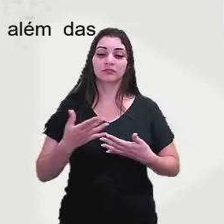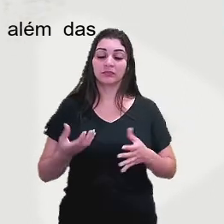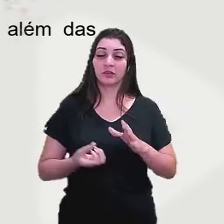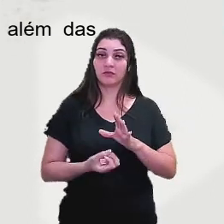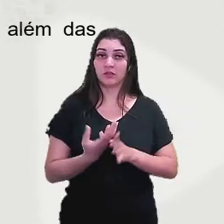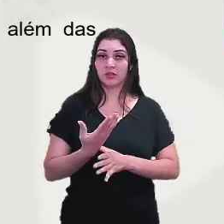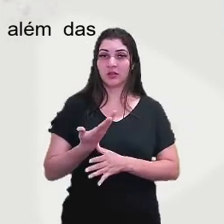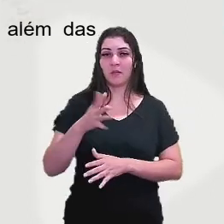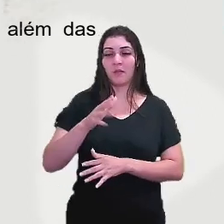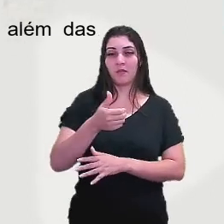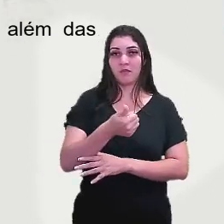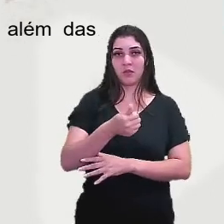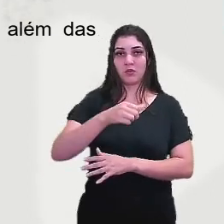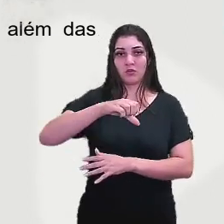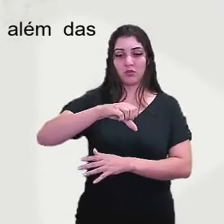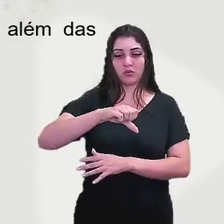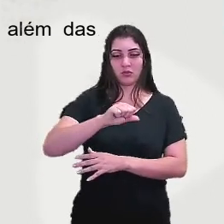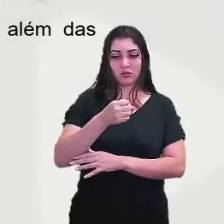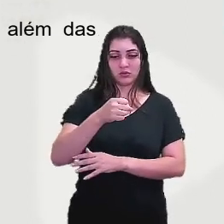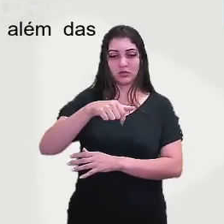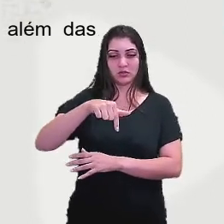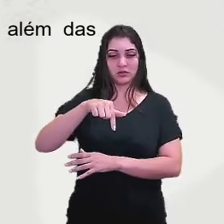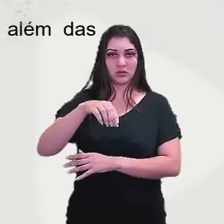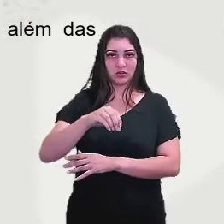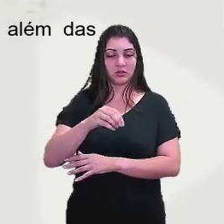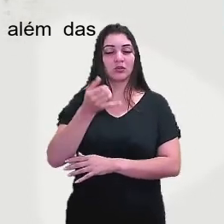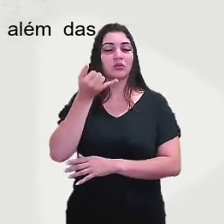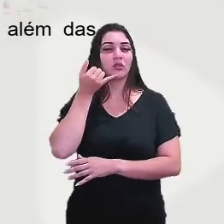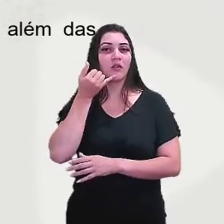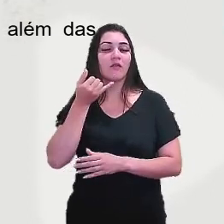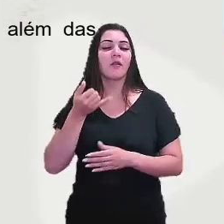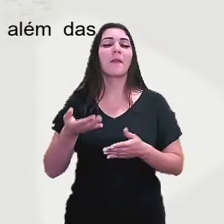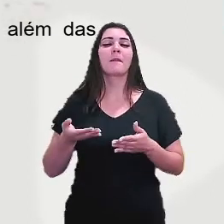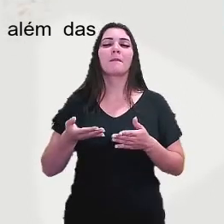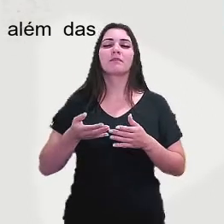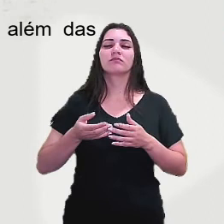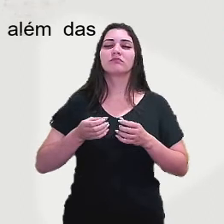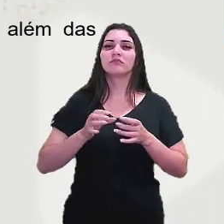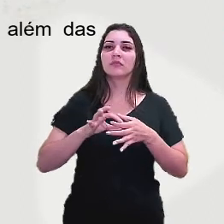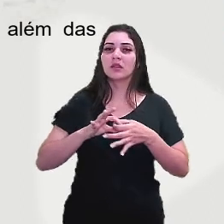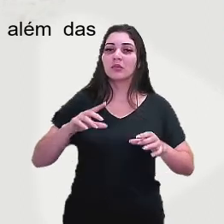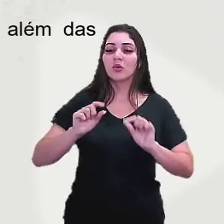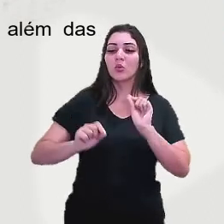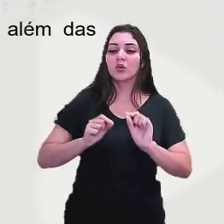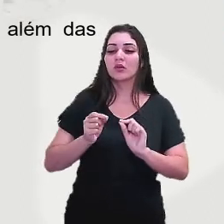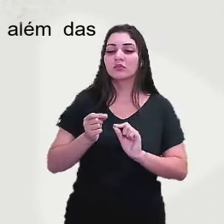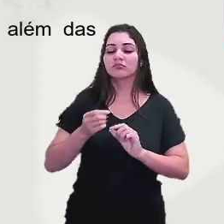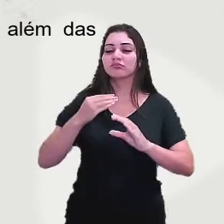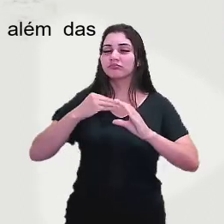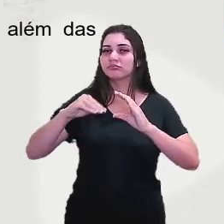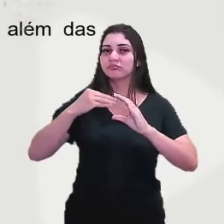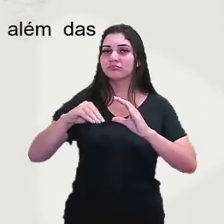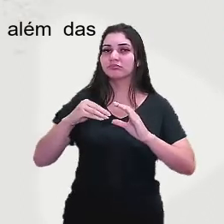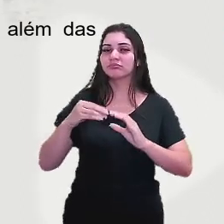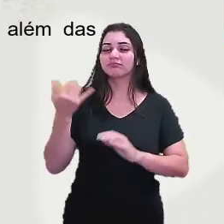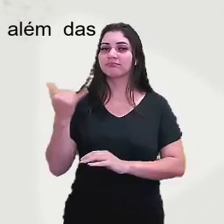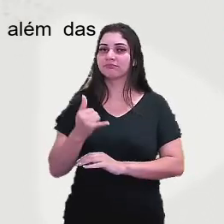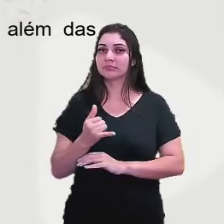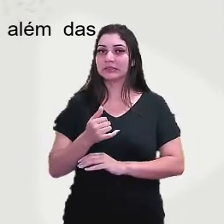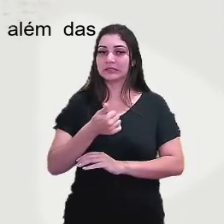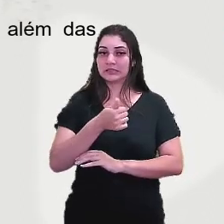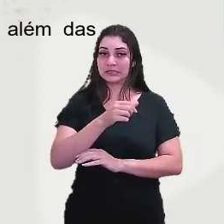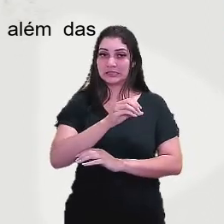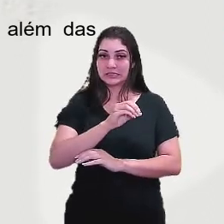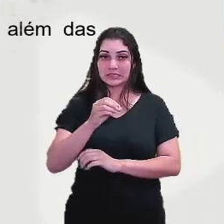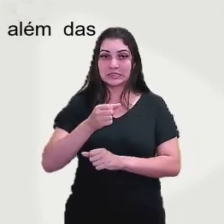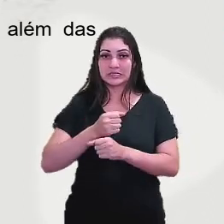Inventado por volta de 1870, o telefone permitiu a transmissão de sons por meio de sinais elétricos, cerca de 100 anos após a criação